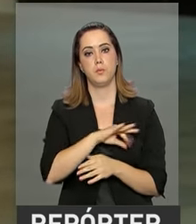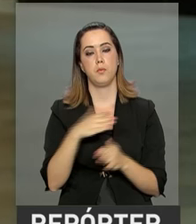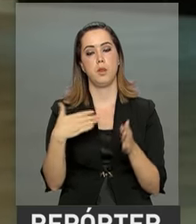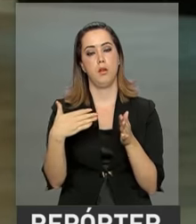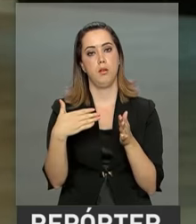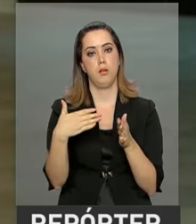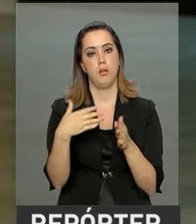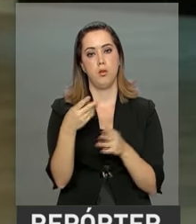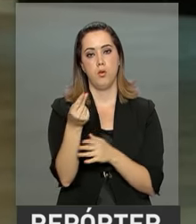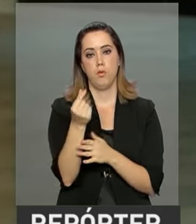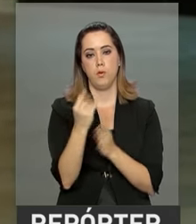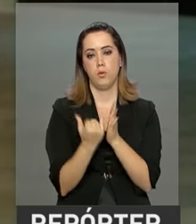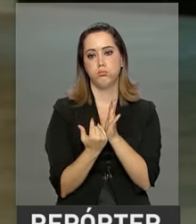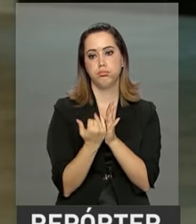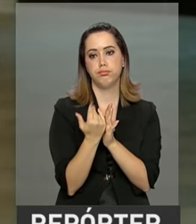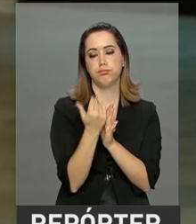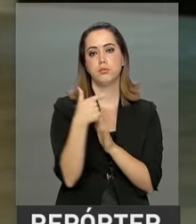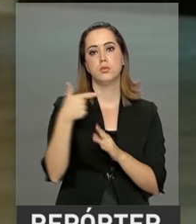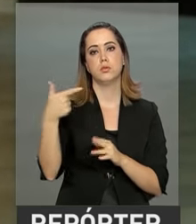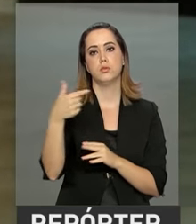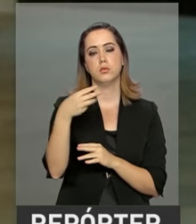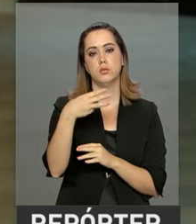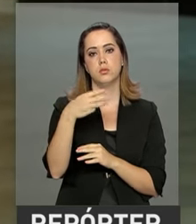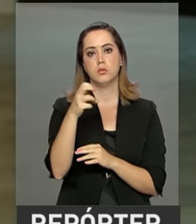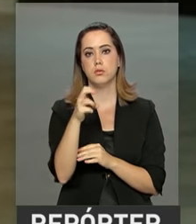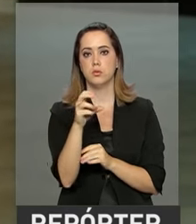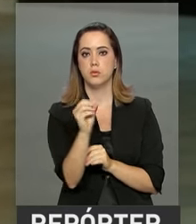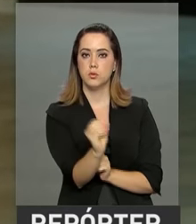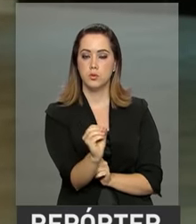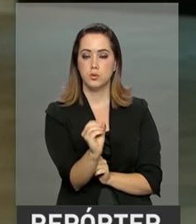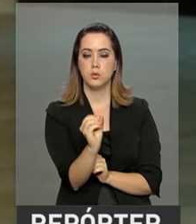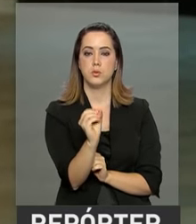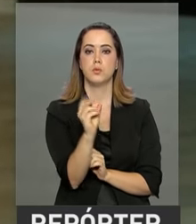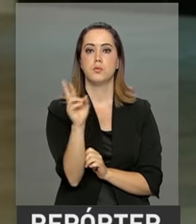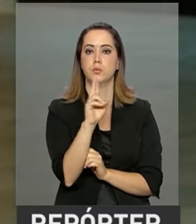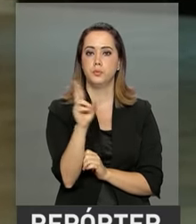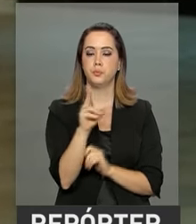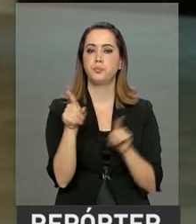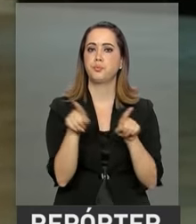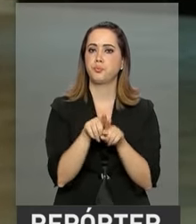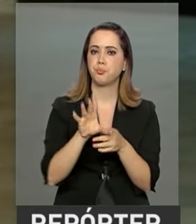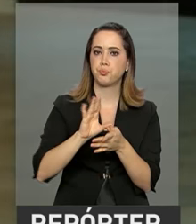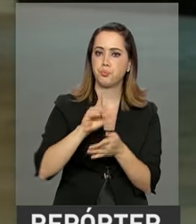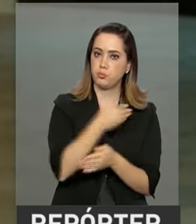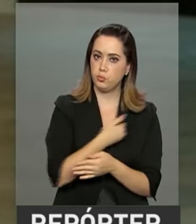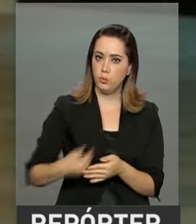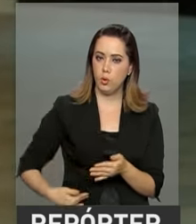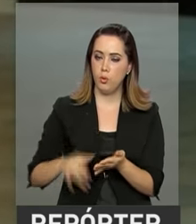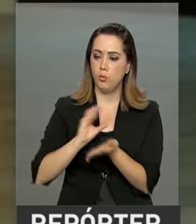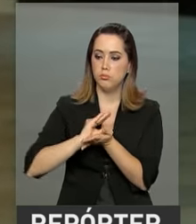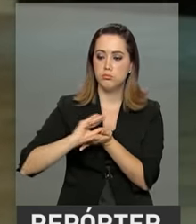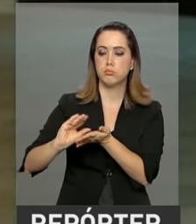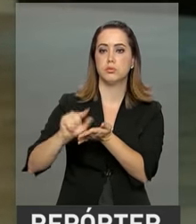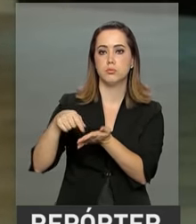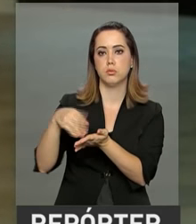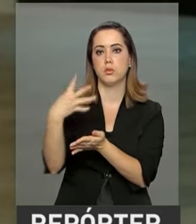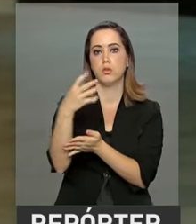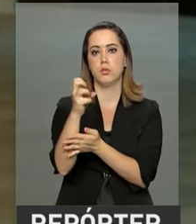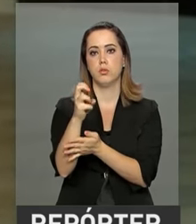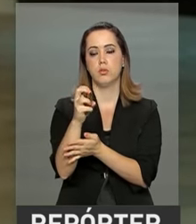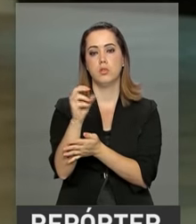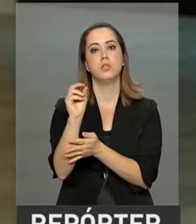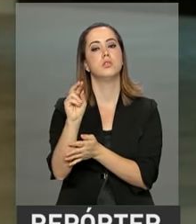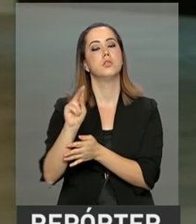R$ 2.350. Nesta faixa etária, o governo vai pagar R$ 45 mil reais no valor do imóvel e também pode financiar